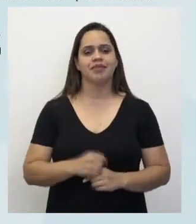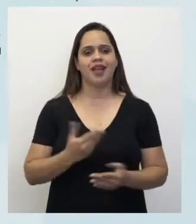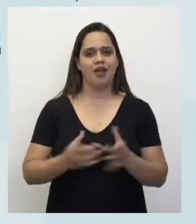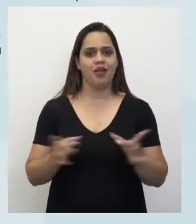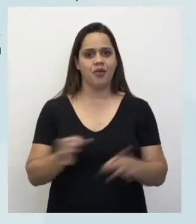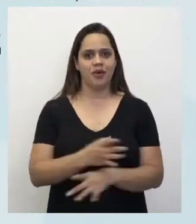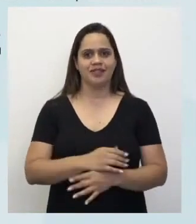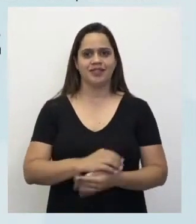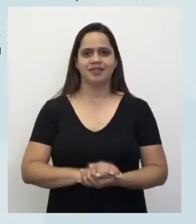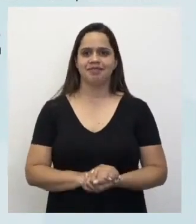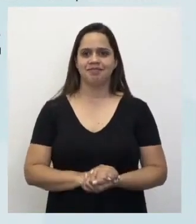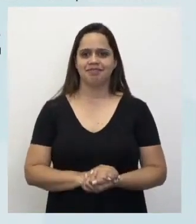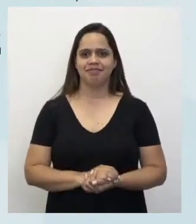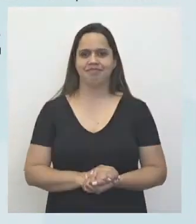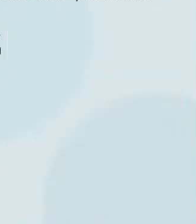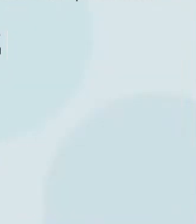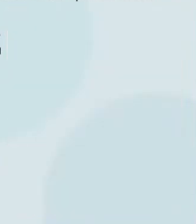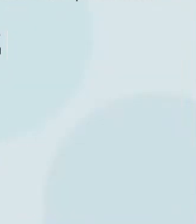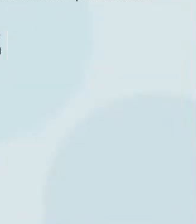acabando.